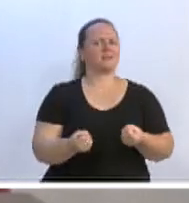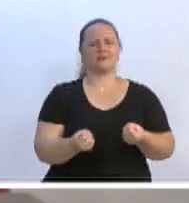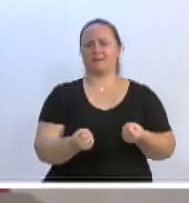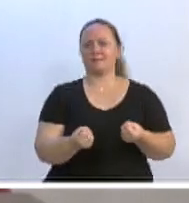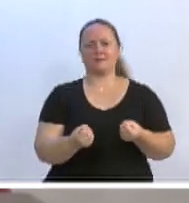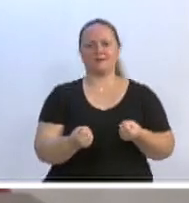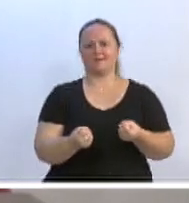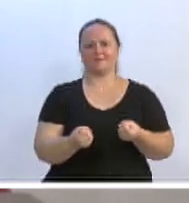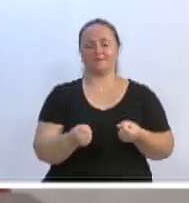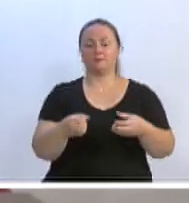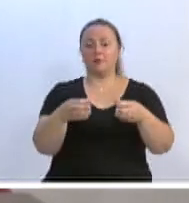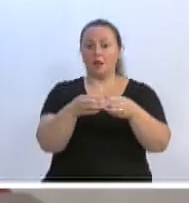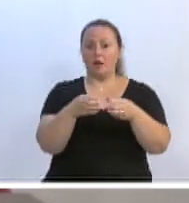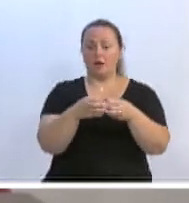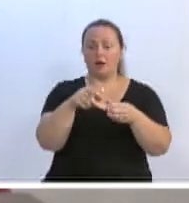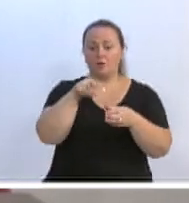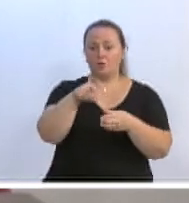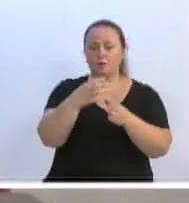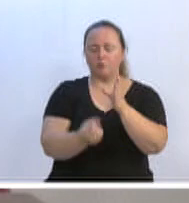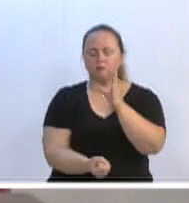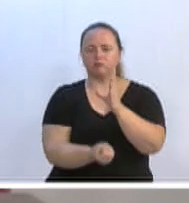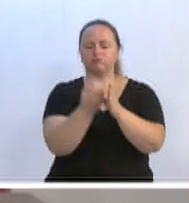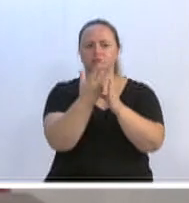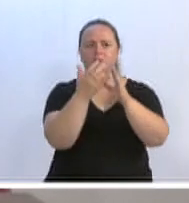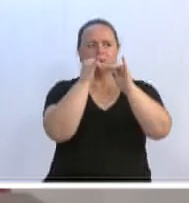Aqueles irmãos pioneiros